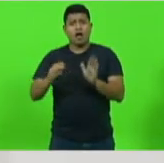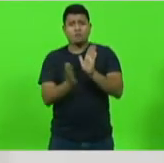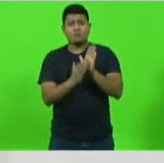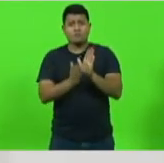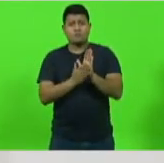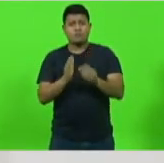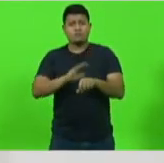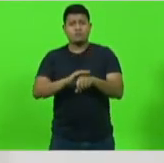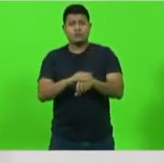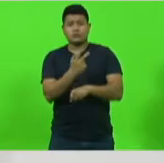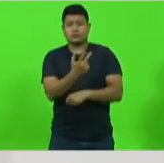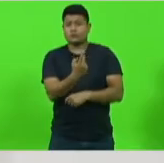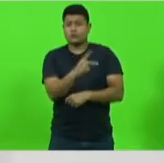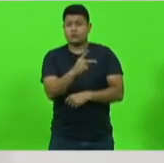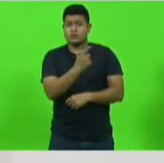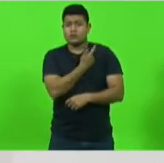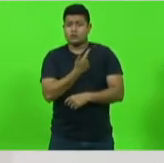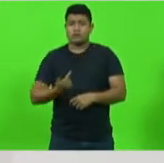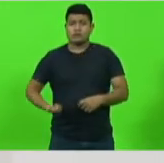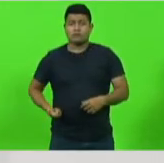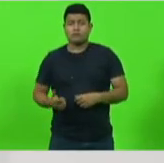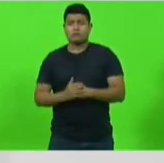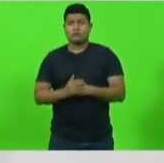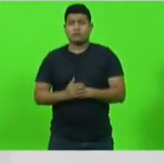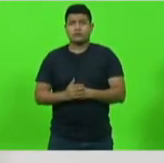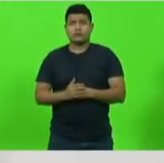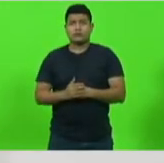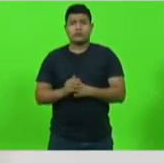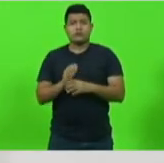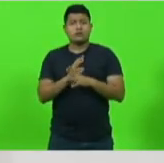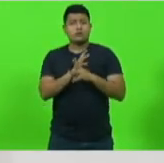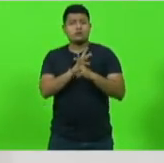governo. E sabe quanto é que dá isso?